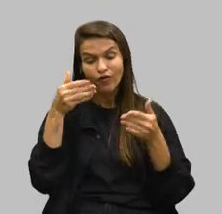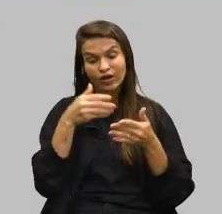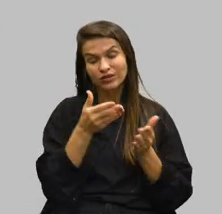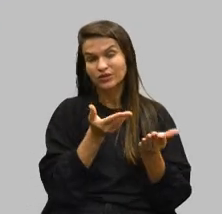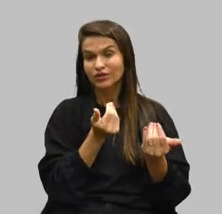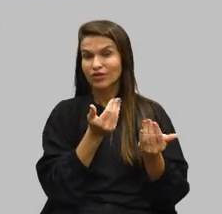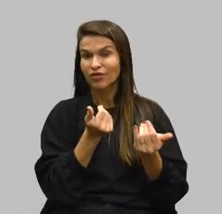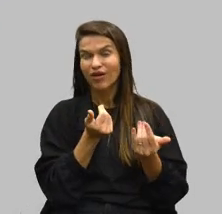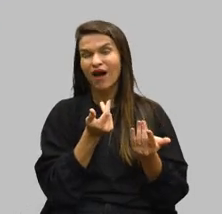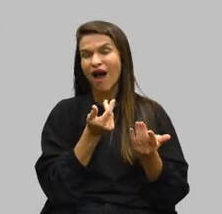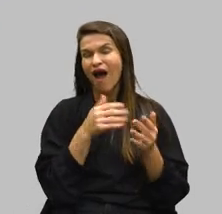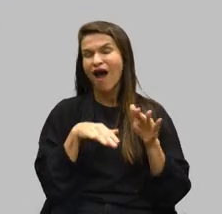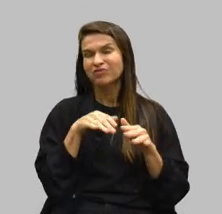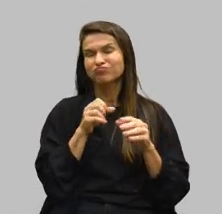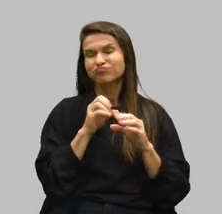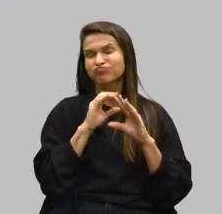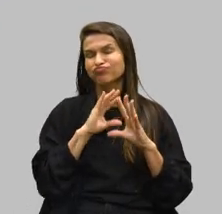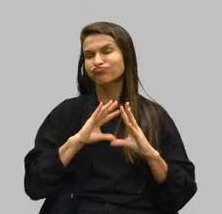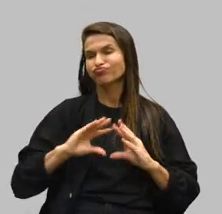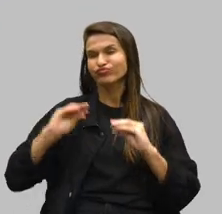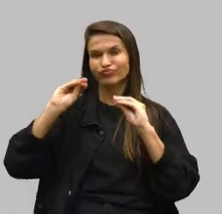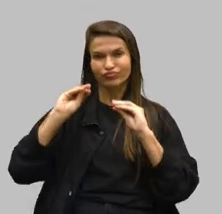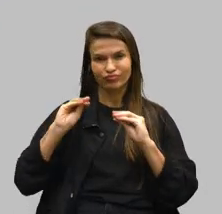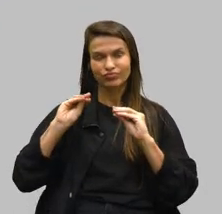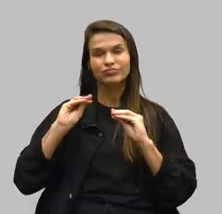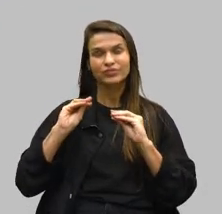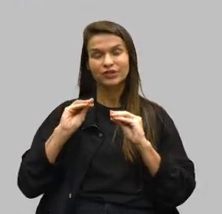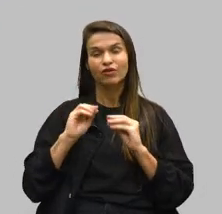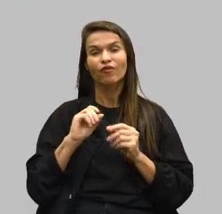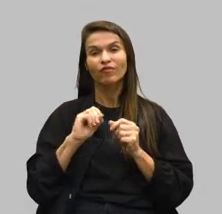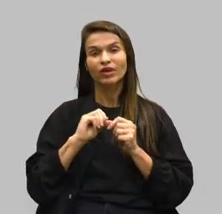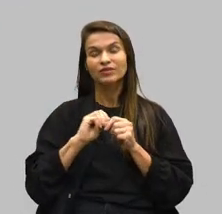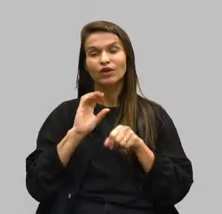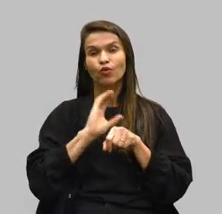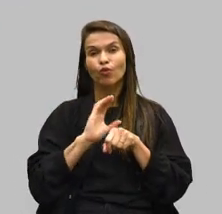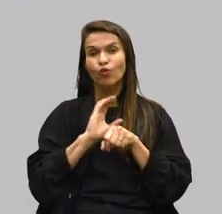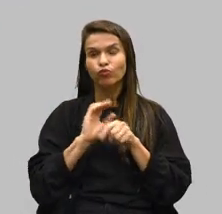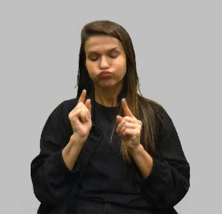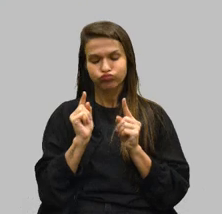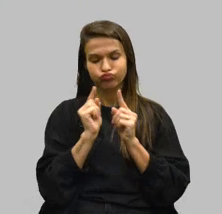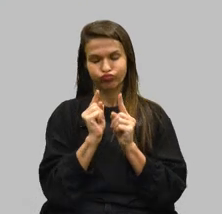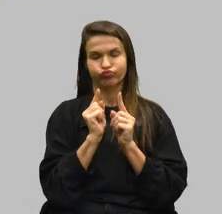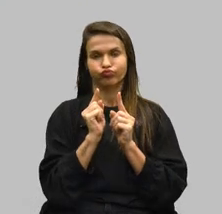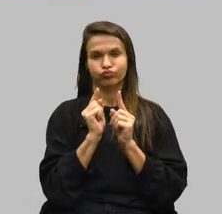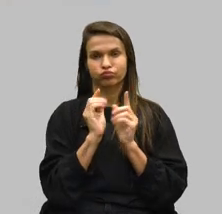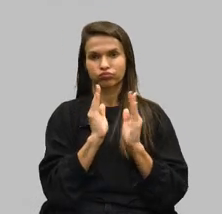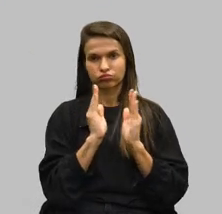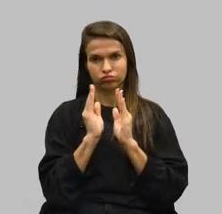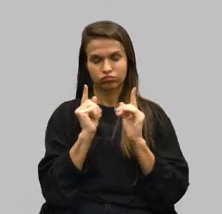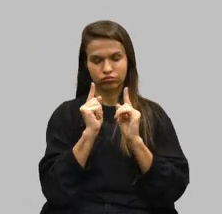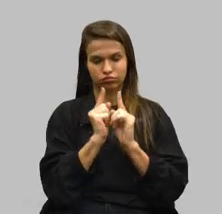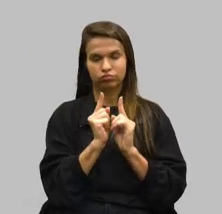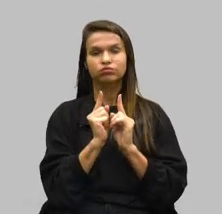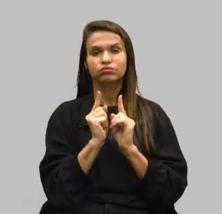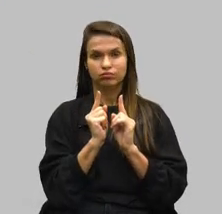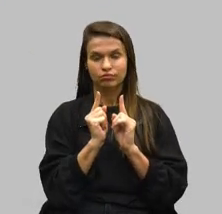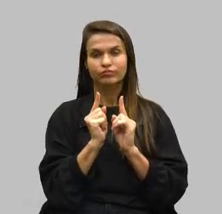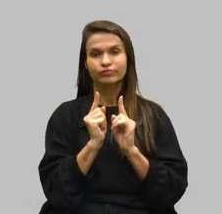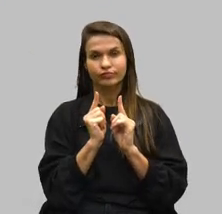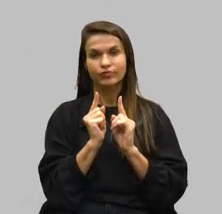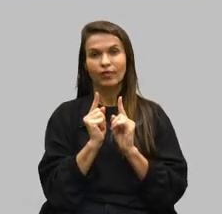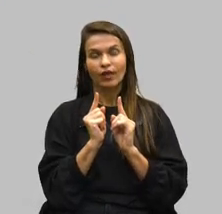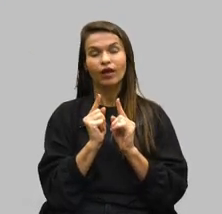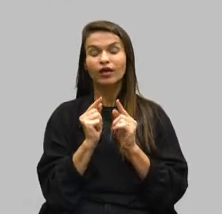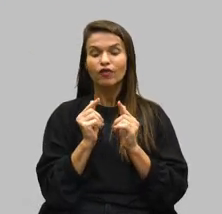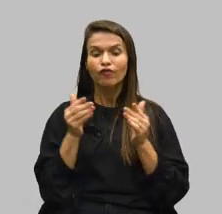vezes a evasão é muito grande então nós estamos fazendo cursos de curta eh curta duração e